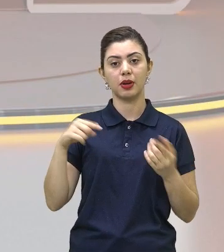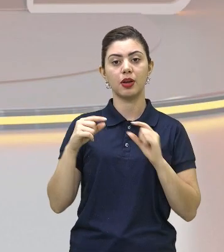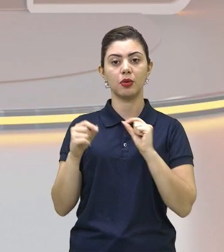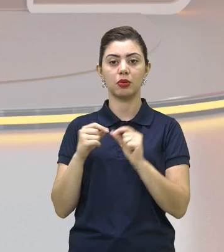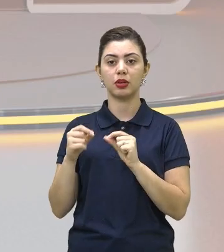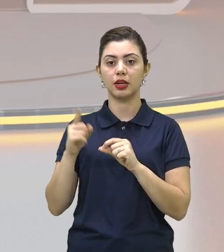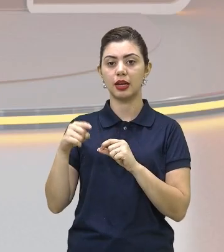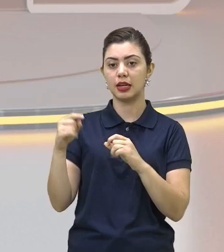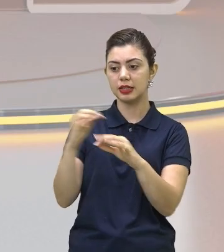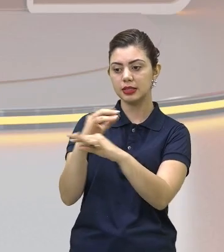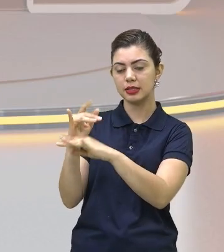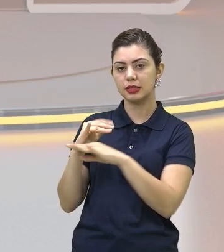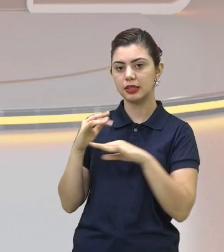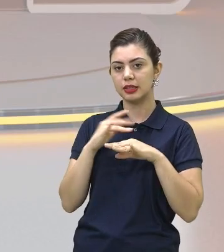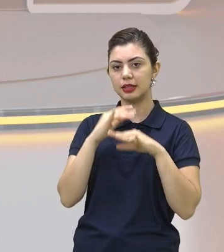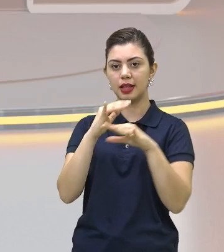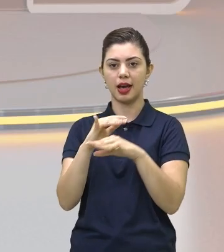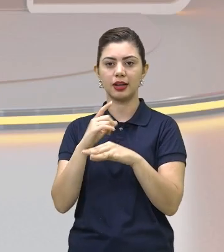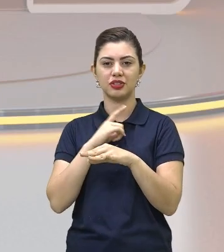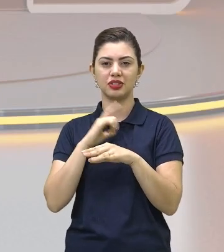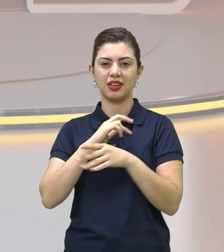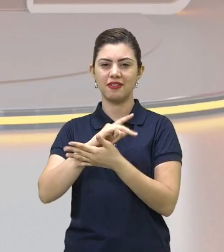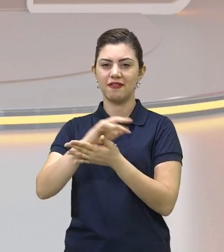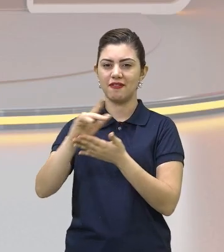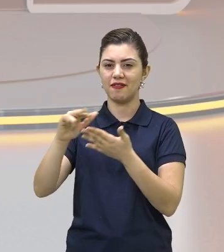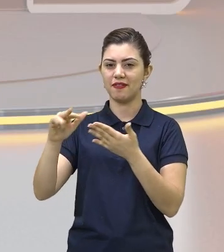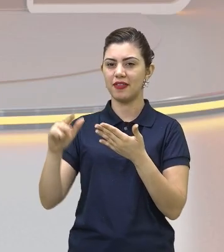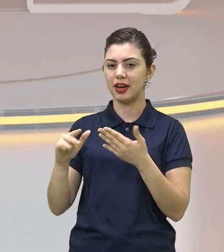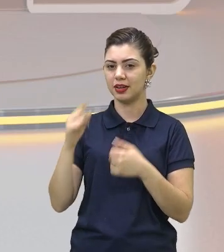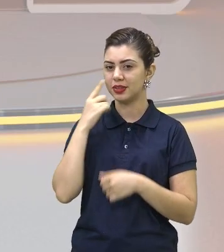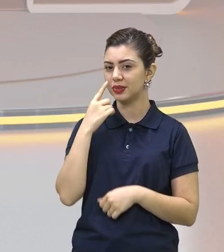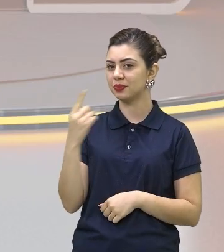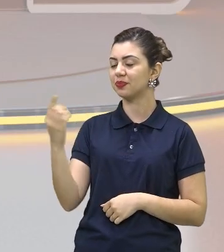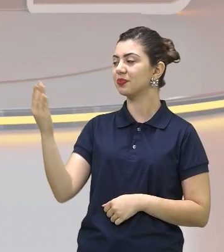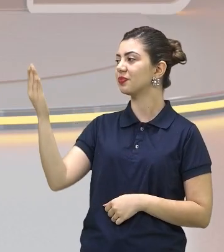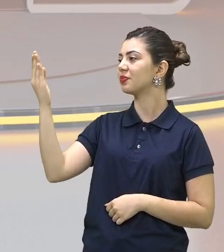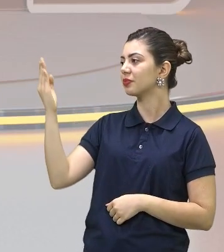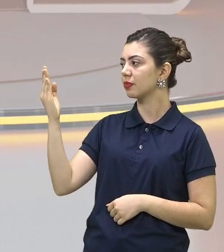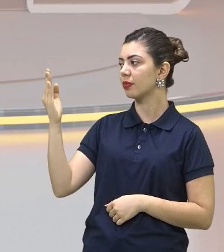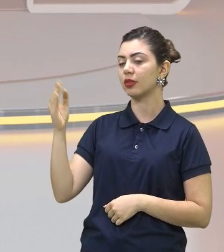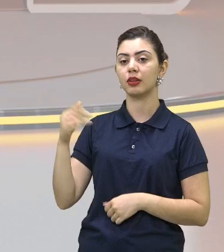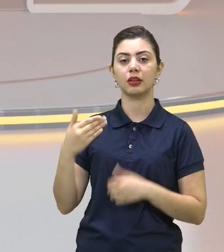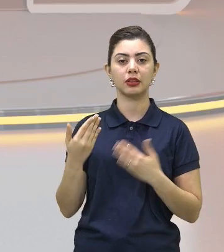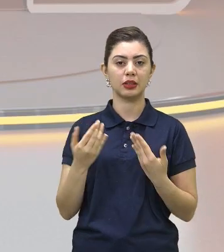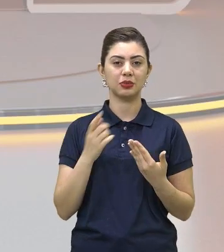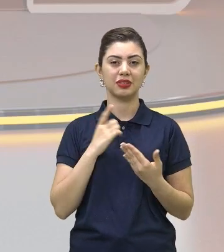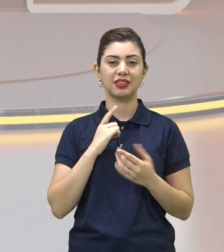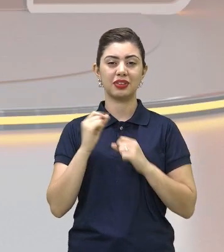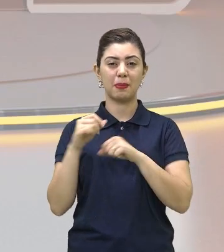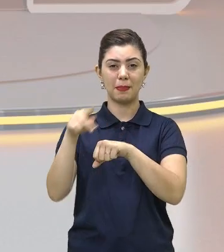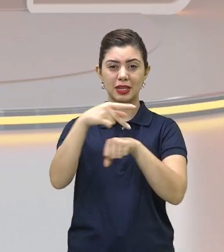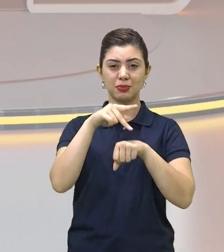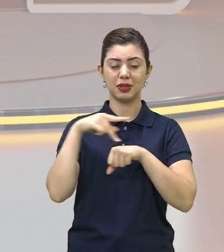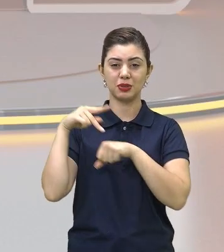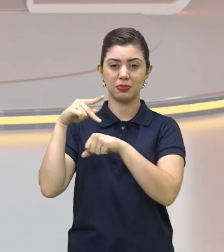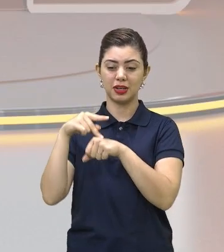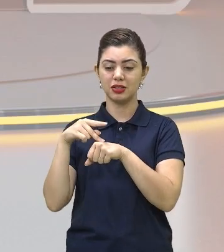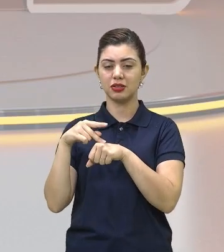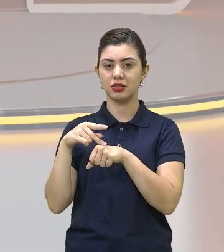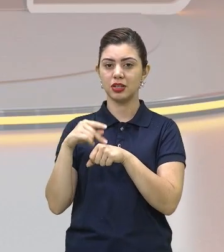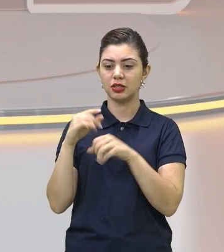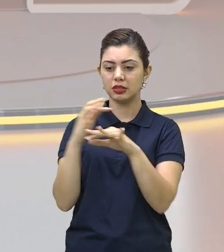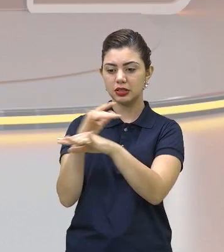aglomerado de cidades, Antuérpia, Bruxelas e províncias autônomas, como Flandres, Holanda, Islândia